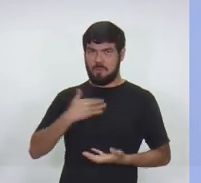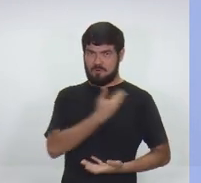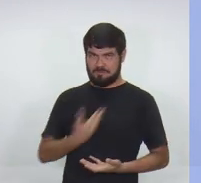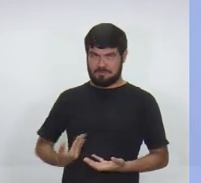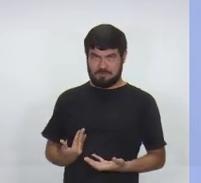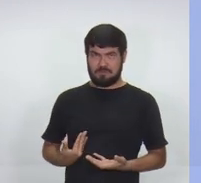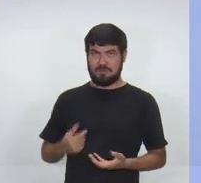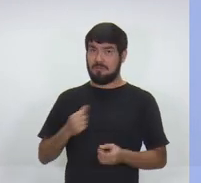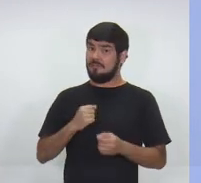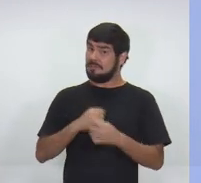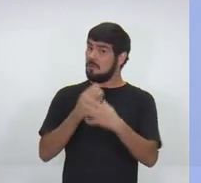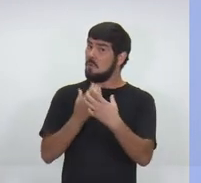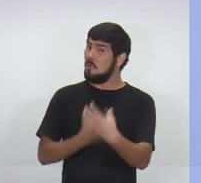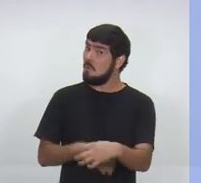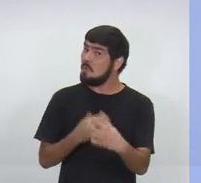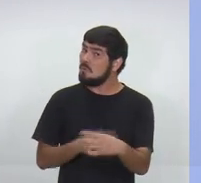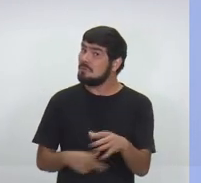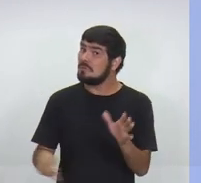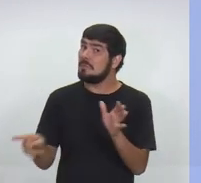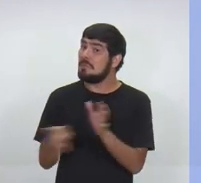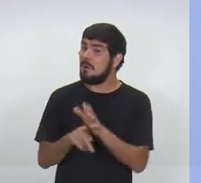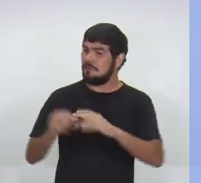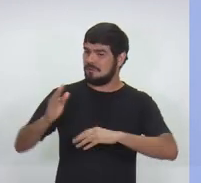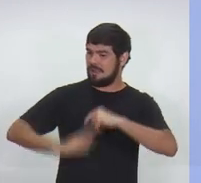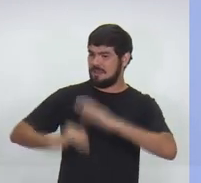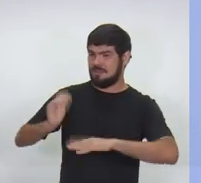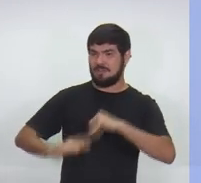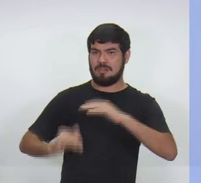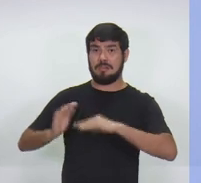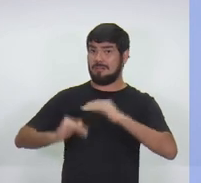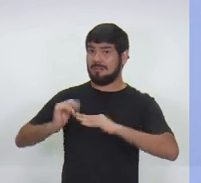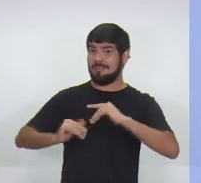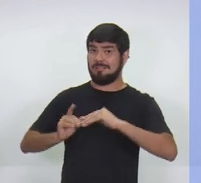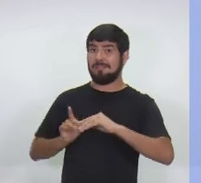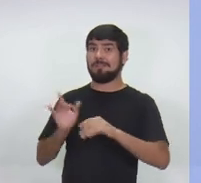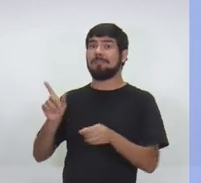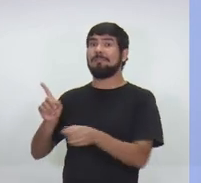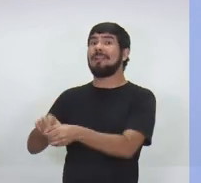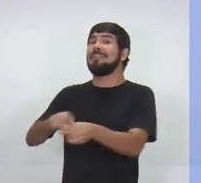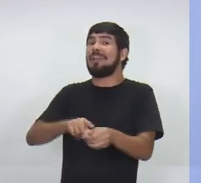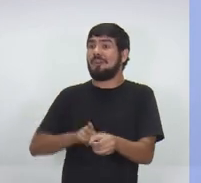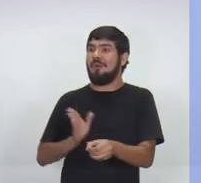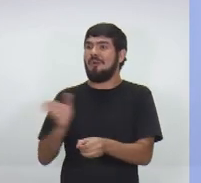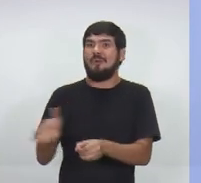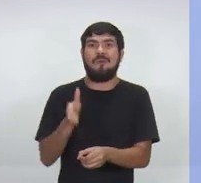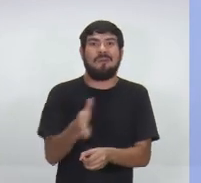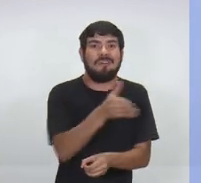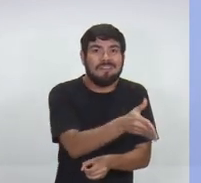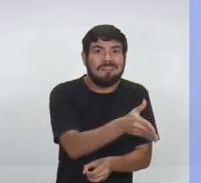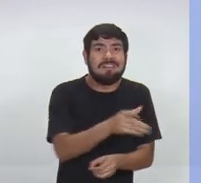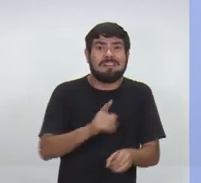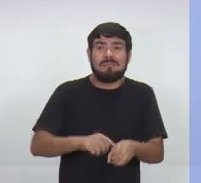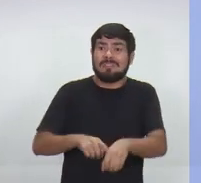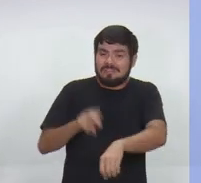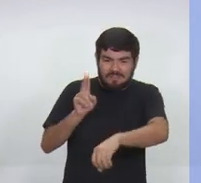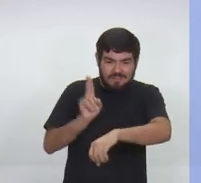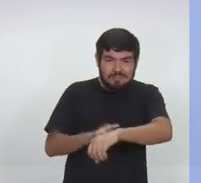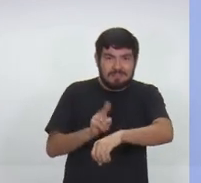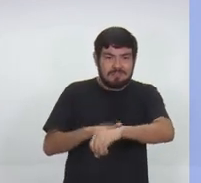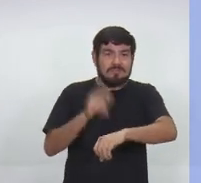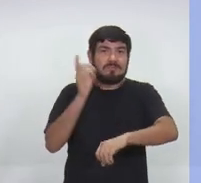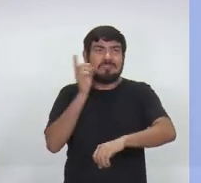concurso público de carreira para os profissionais de saúde para o interior porque você dá uma data que fica no interior